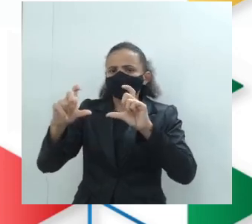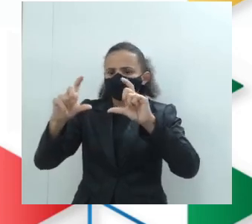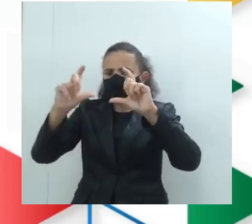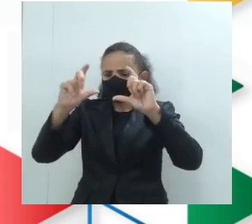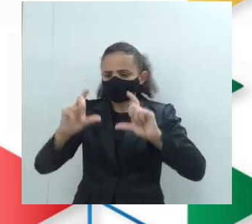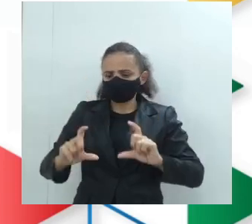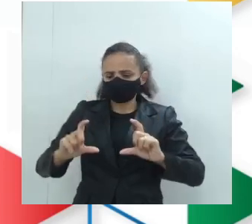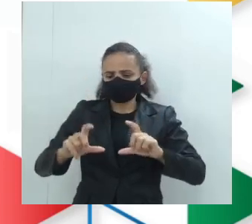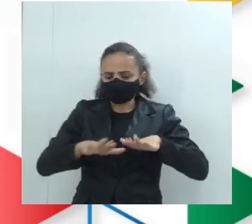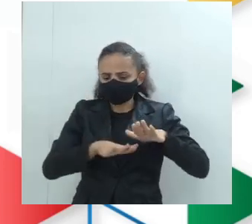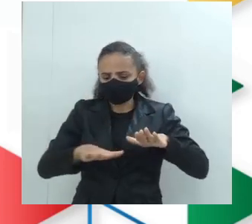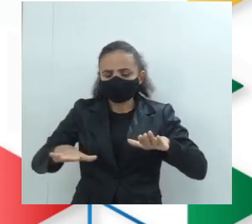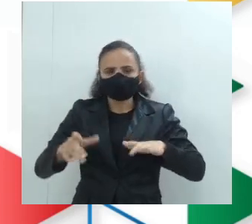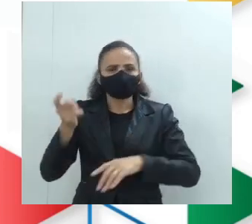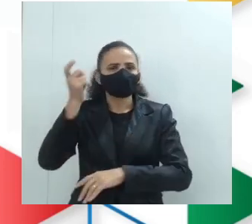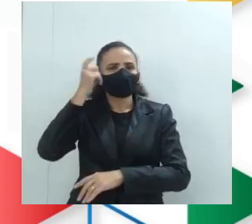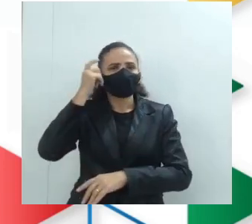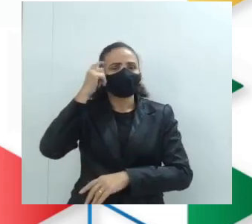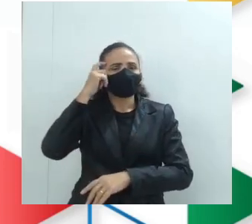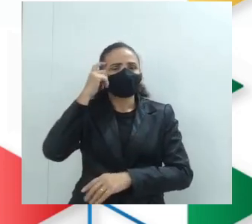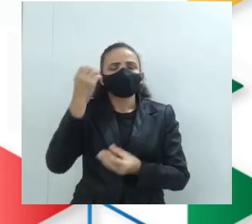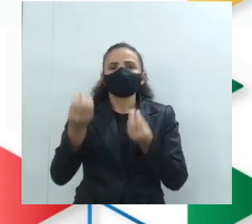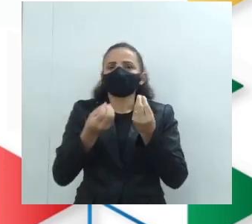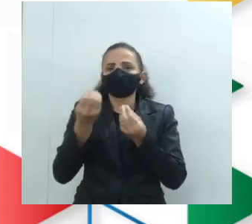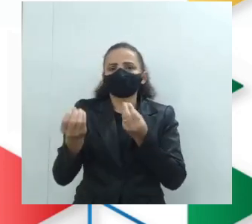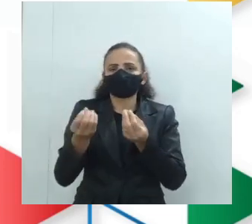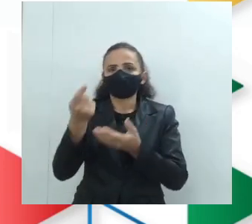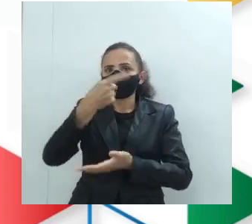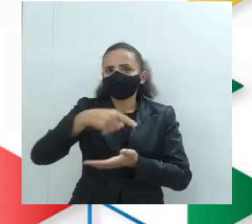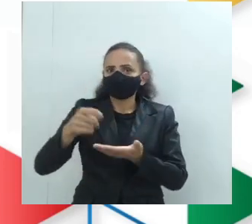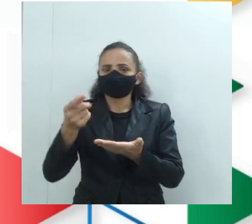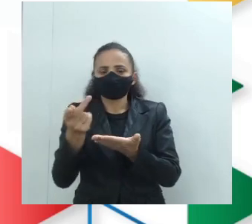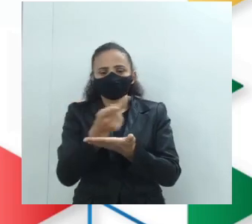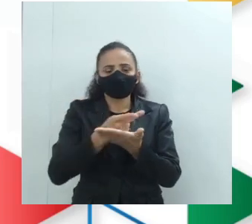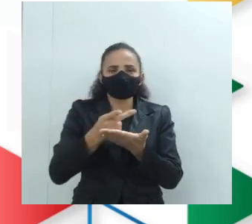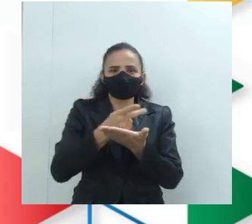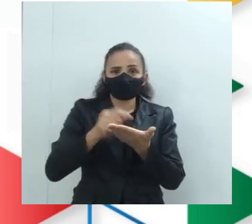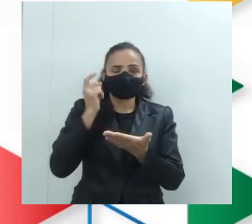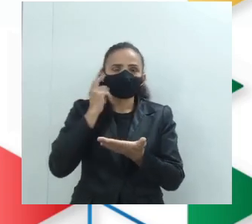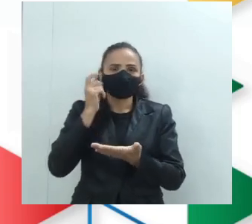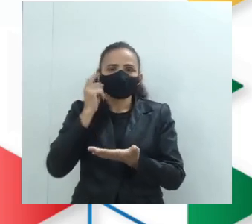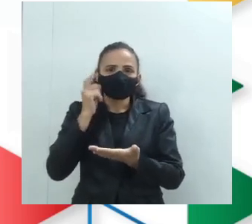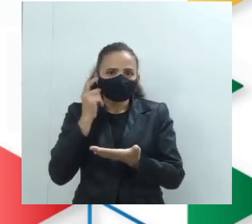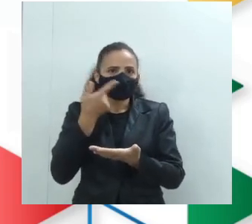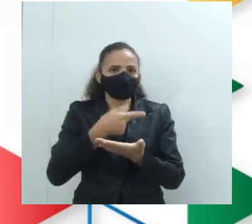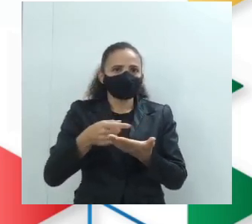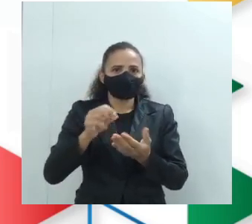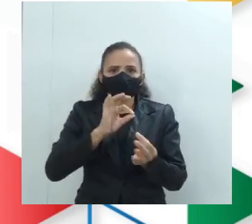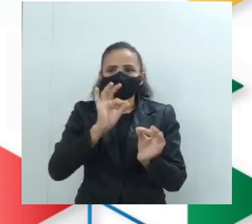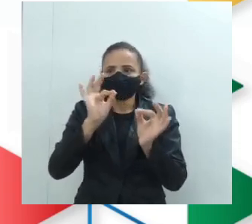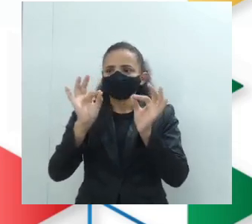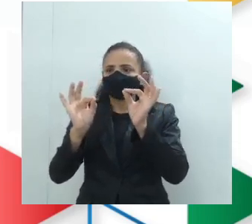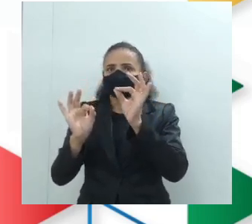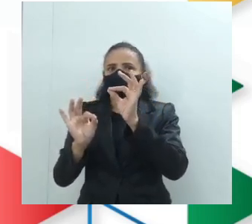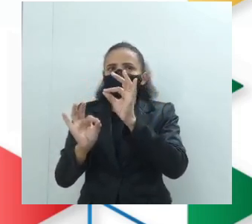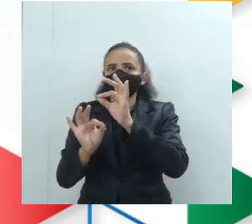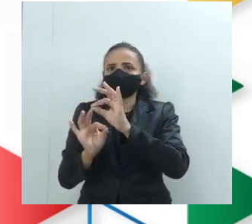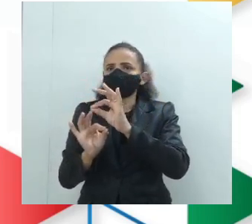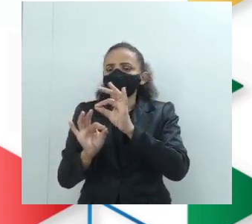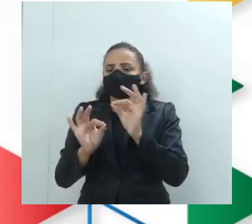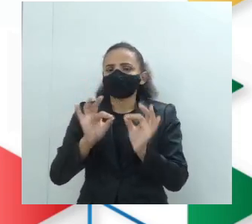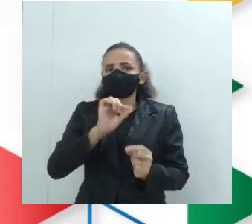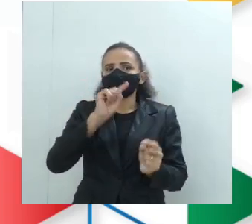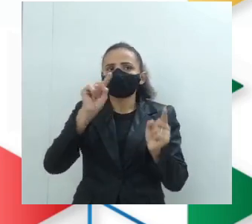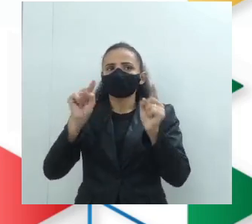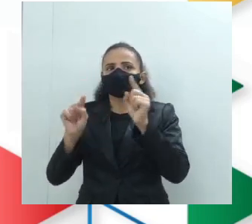nossa solução para vocês terem uma ideia. Vou fazer uma animação para vocês entenderem como que isso pode ocorrer. Ó, preste atenção. Ela